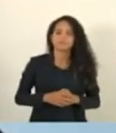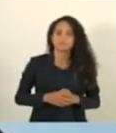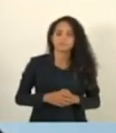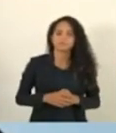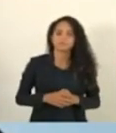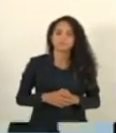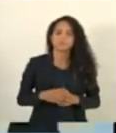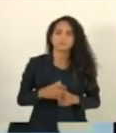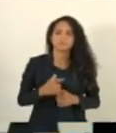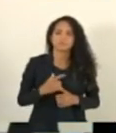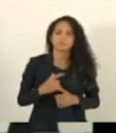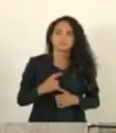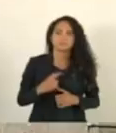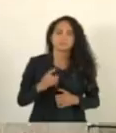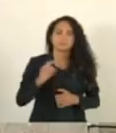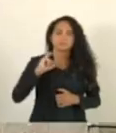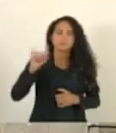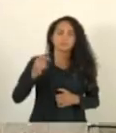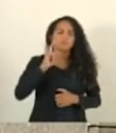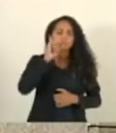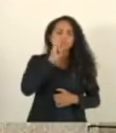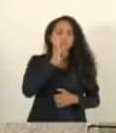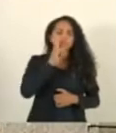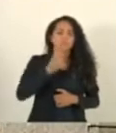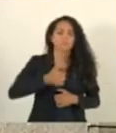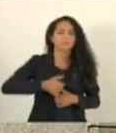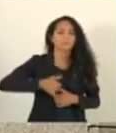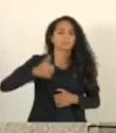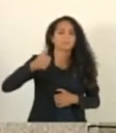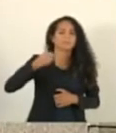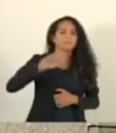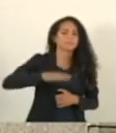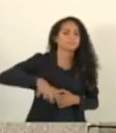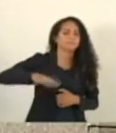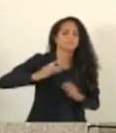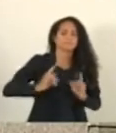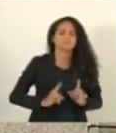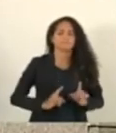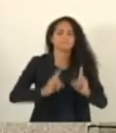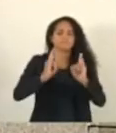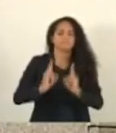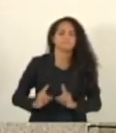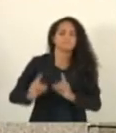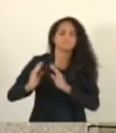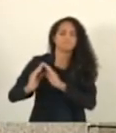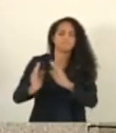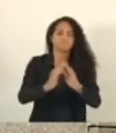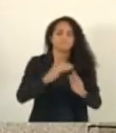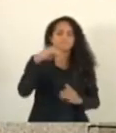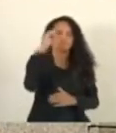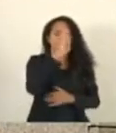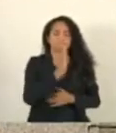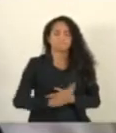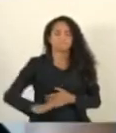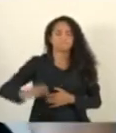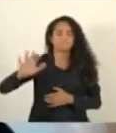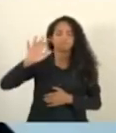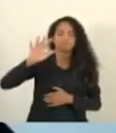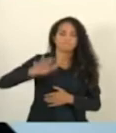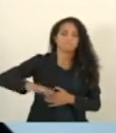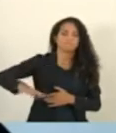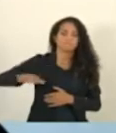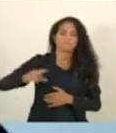E Jardim América foi o primeiro conjunto habitacional do Brasil que foi feito por